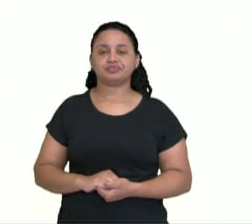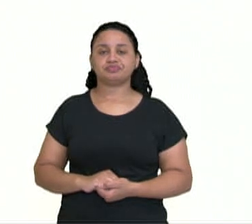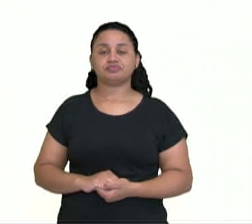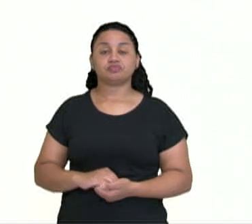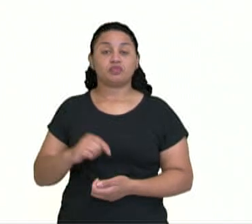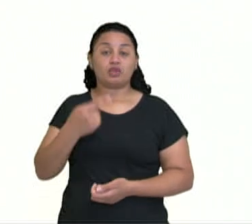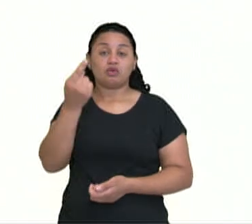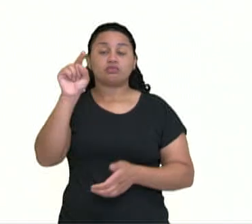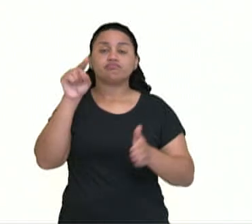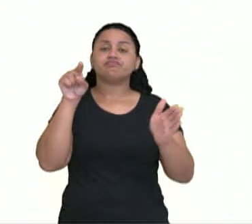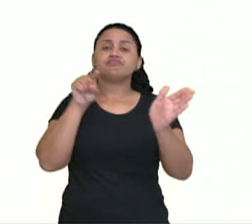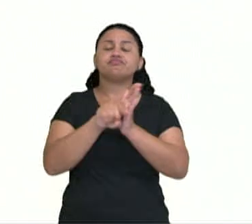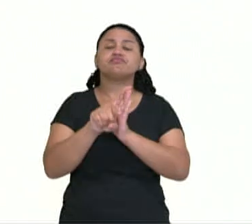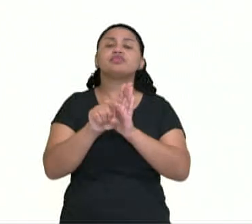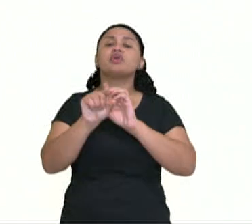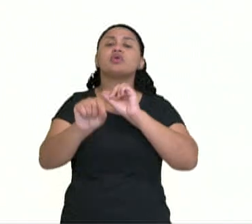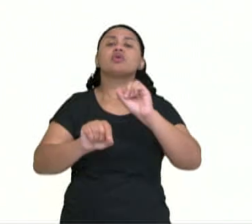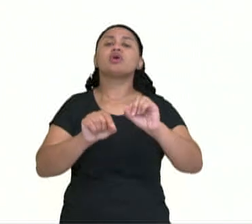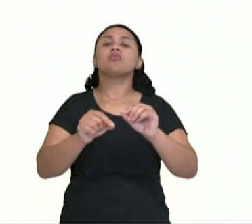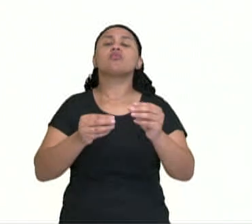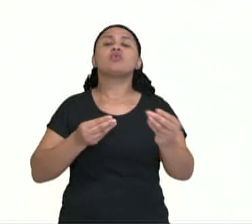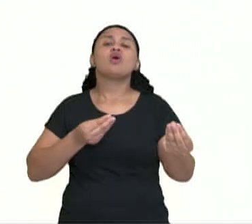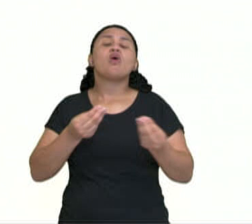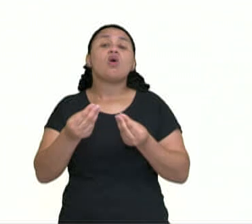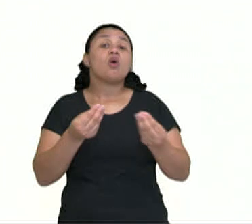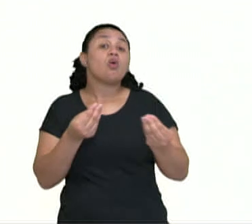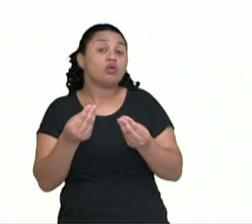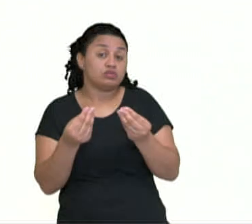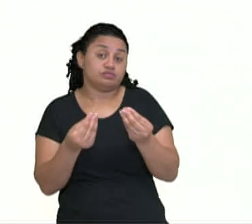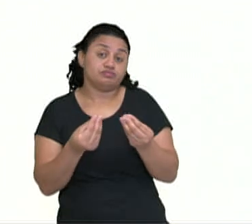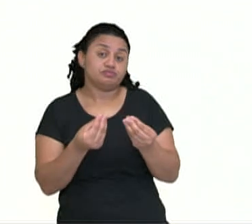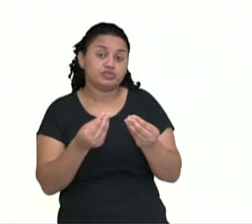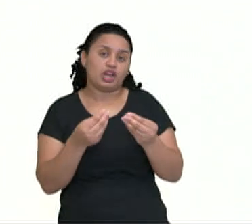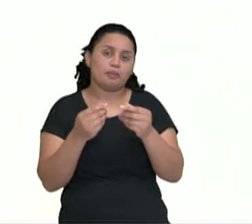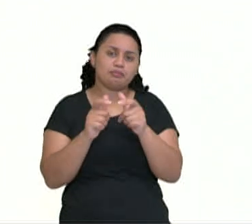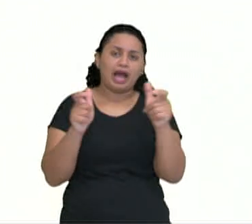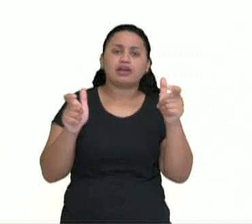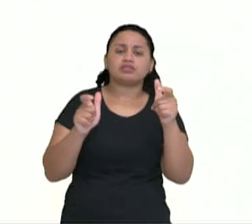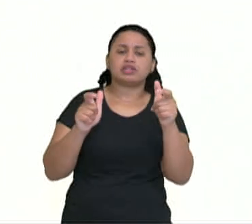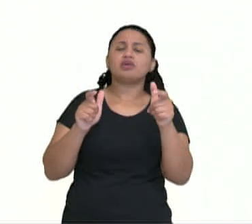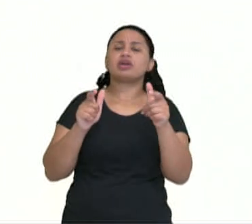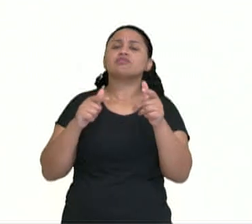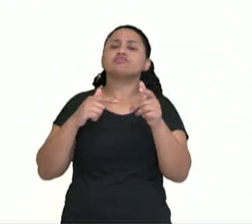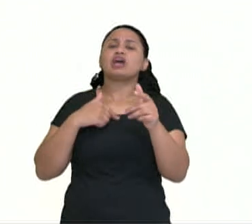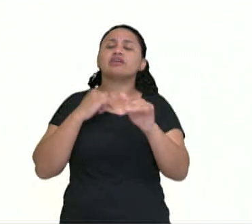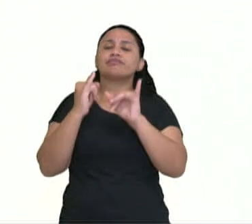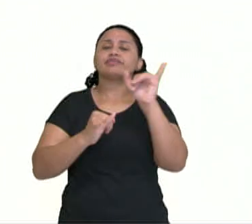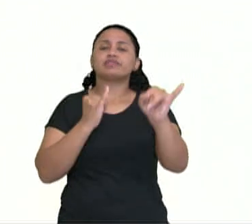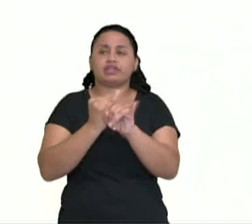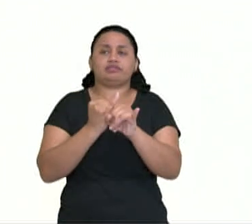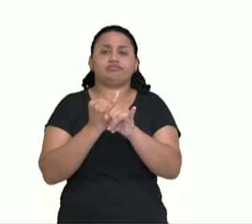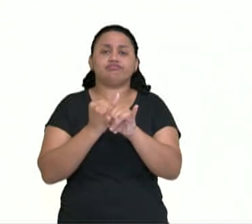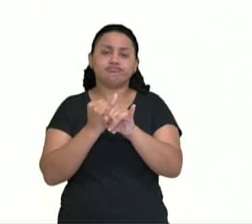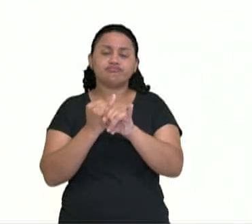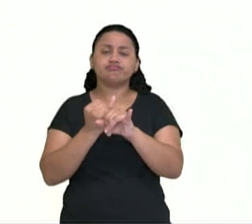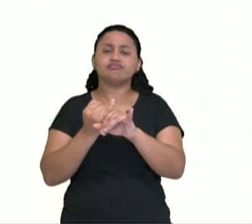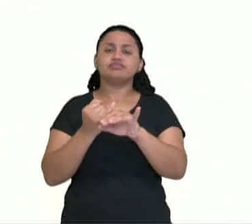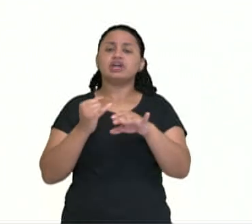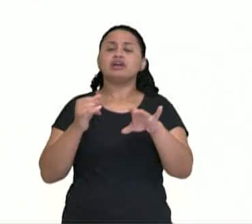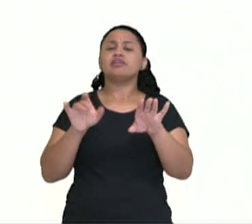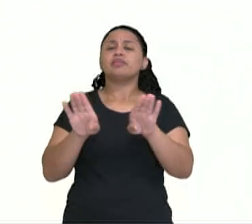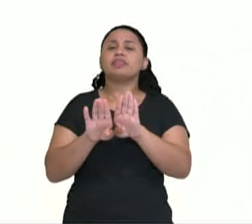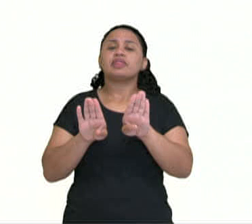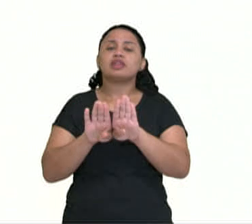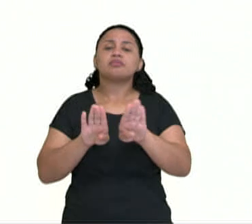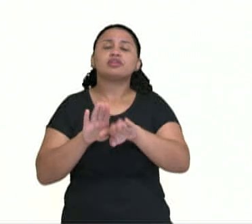trust? Como normalmente a gente recebe muita coisa pela internet e no momento